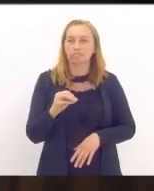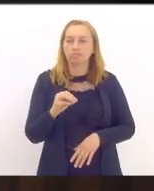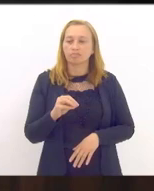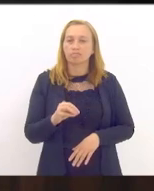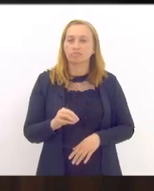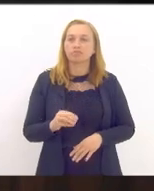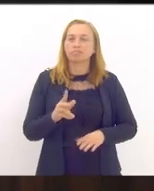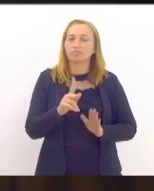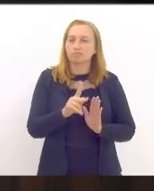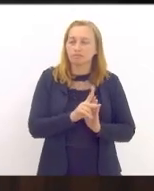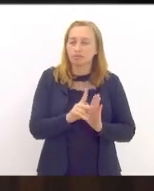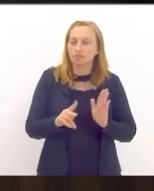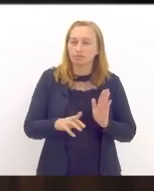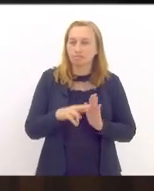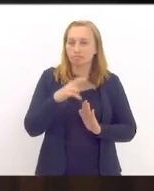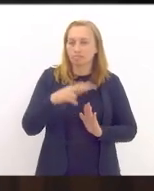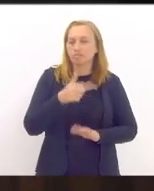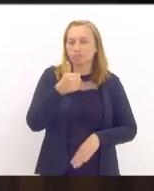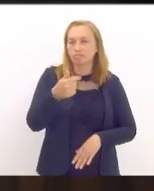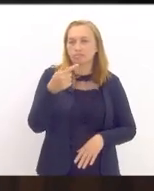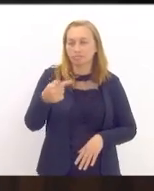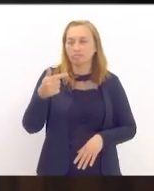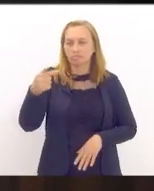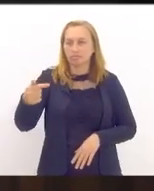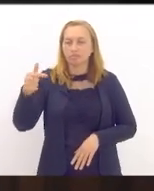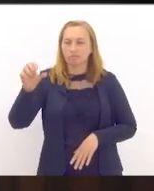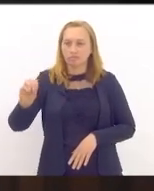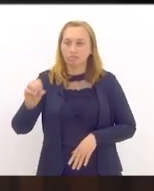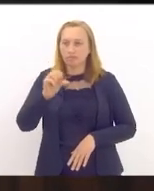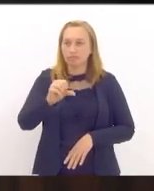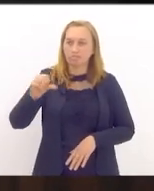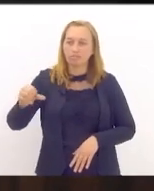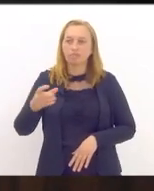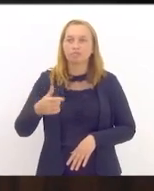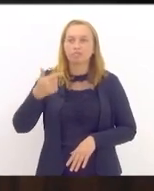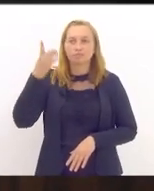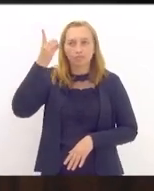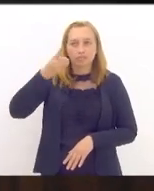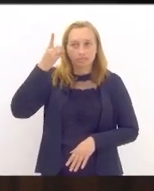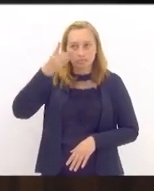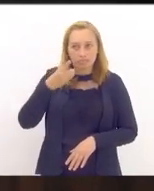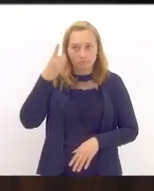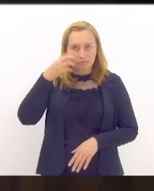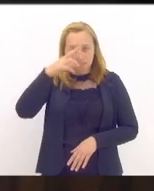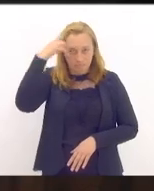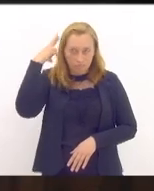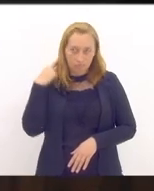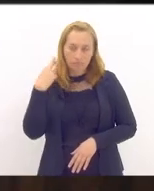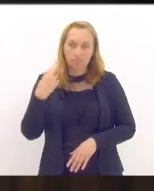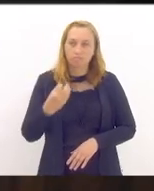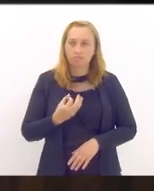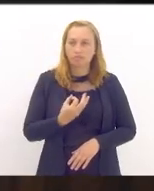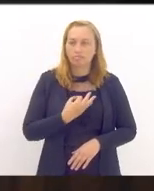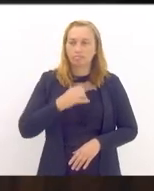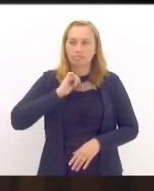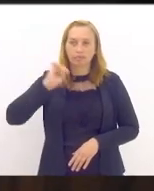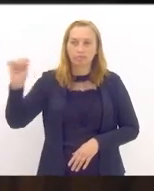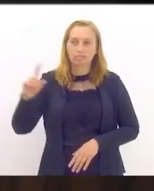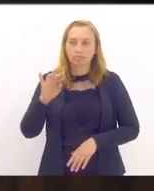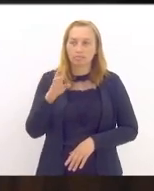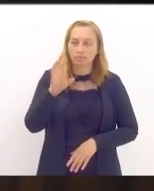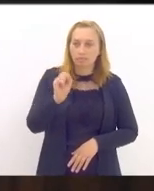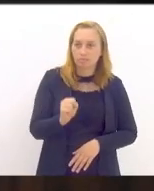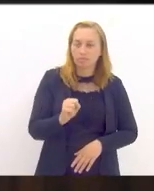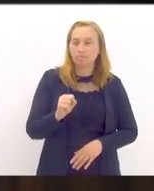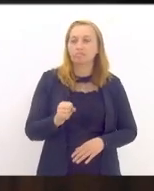Pampulha pode exposição 1700 22 de autoria Deputado da Rosane Félix consegue medalha atiradinha do senhor Carlos Rogério